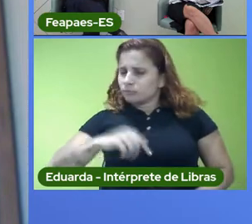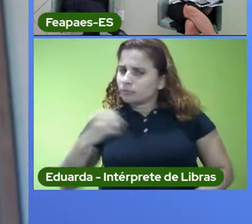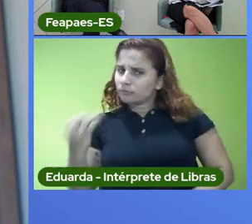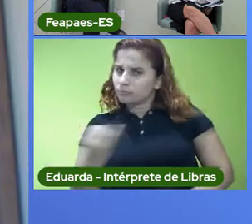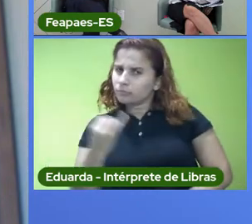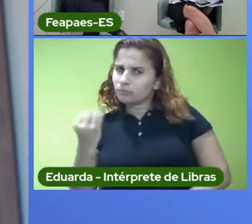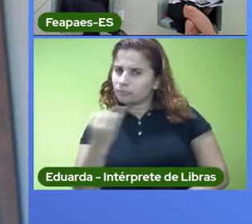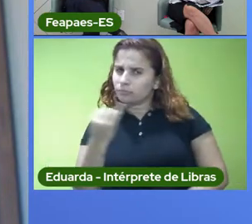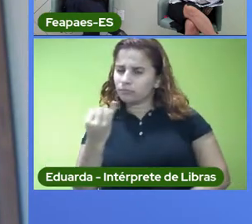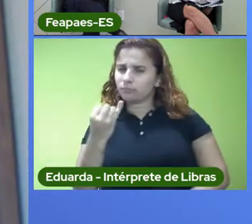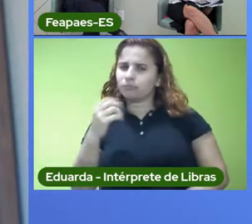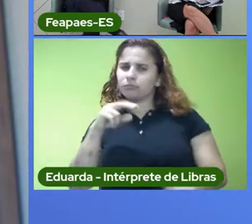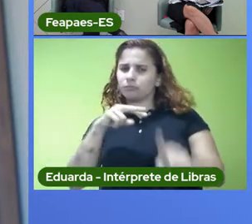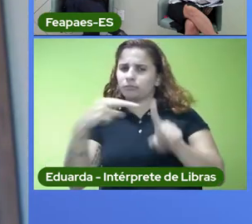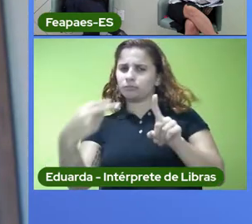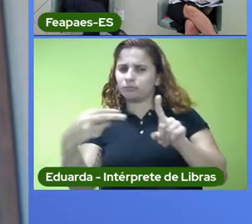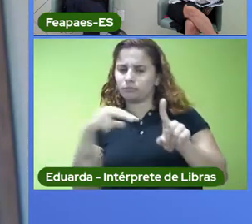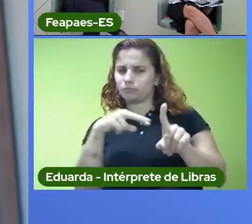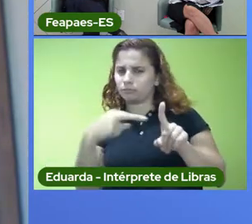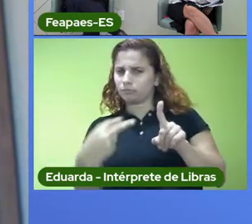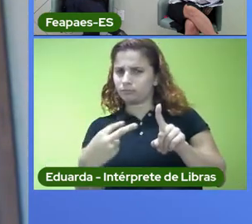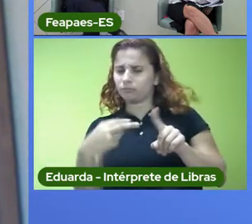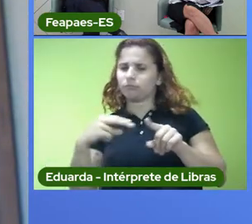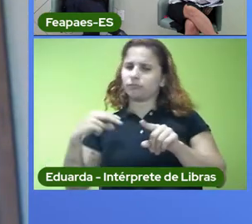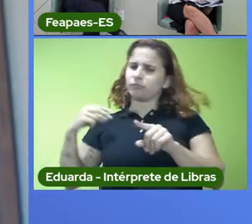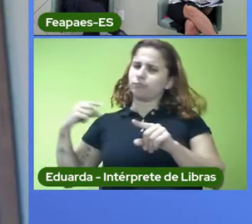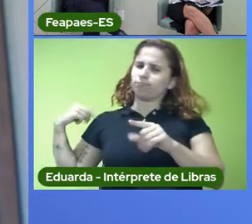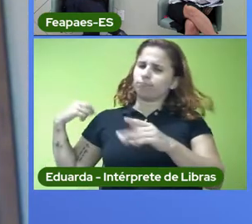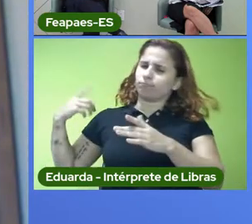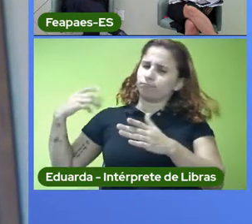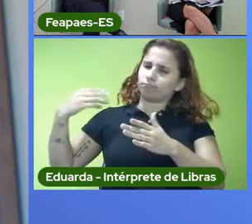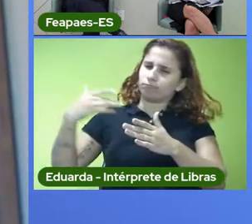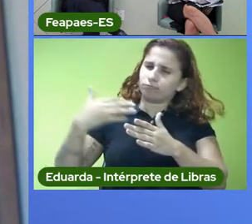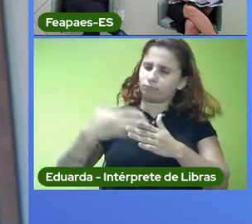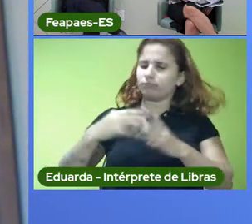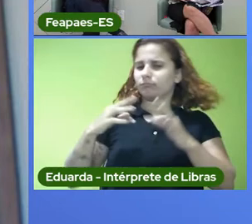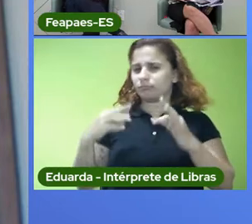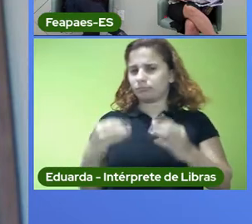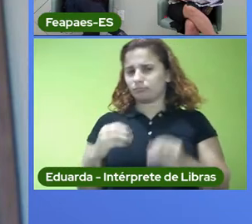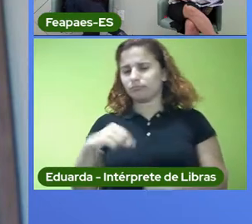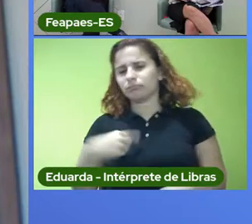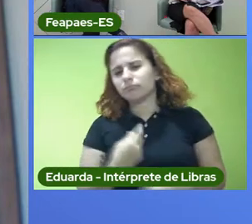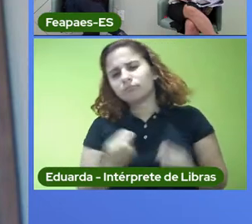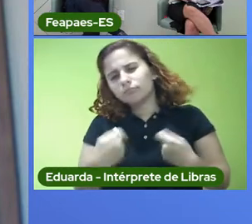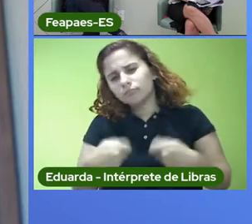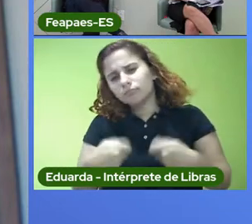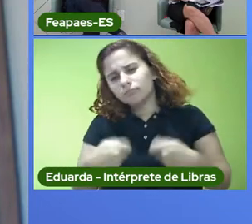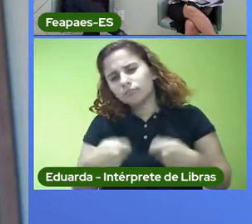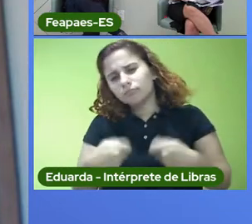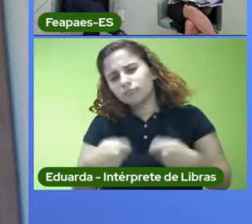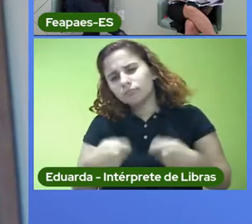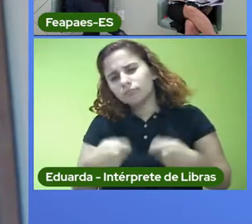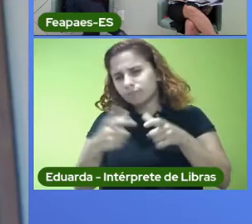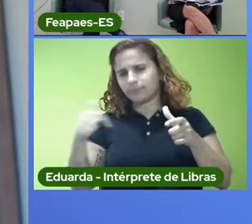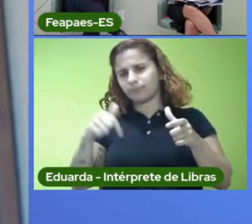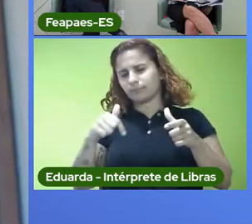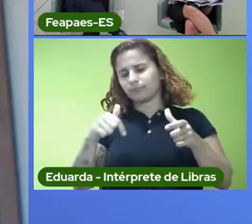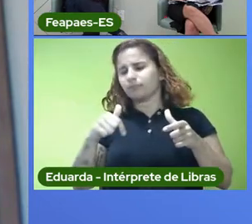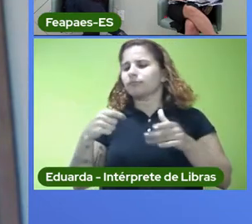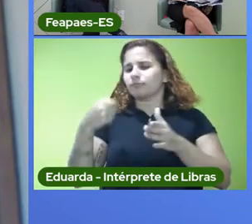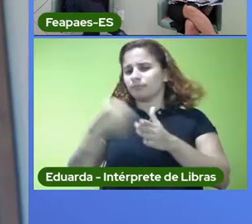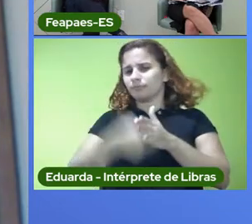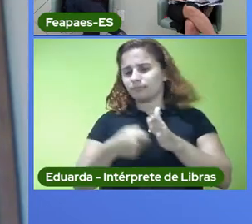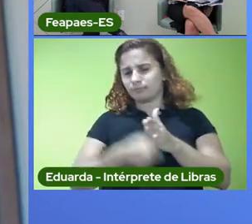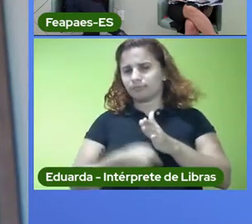vista dessa trajetória, do que a gente precisa de ampliar aqui das proteções, né, o trabalho que